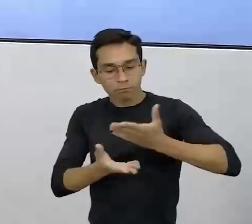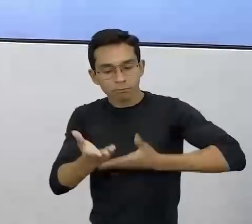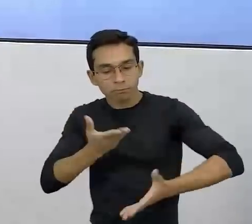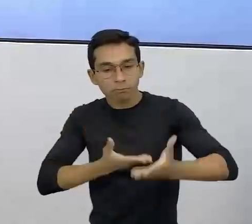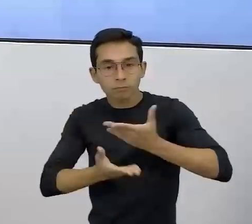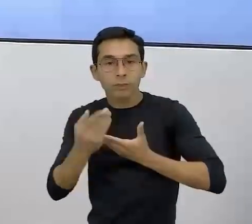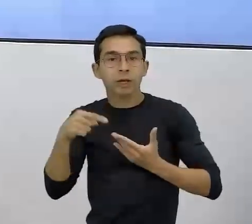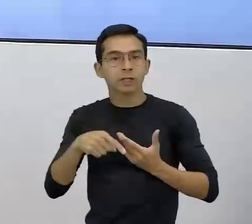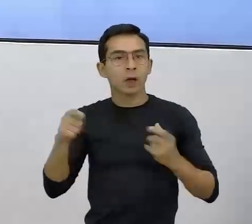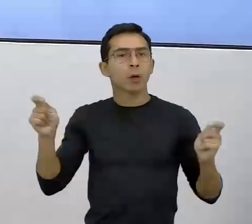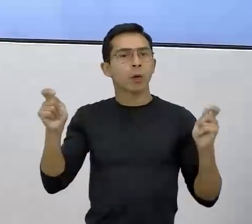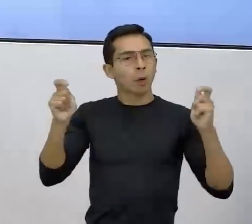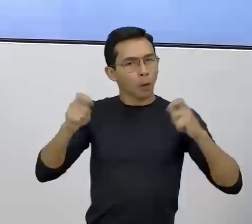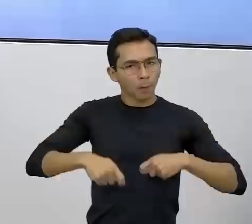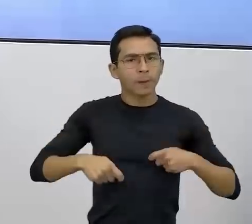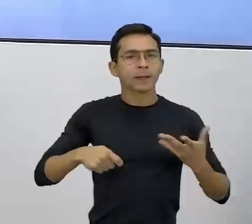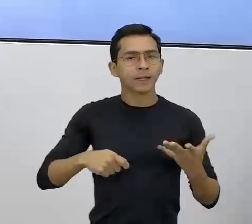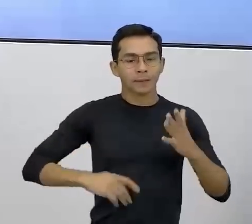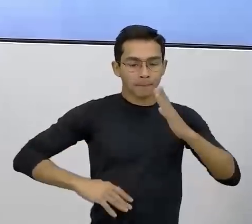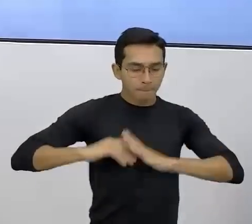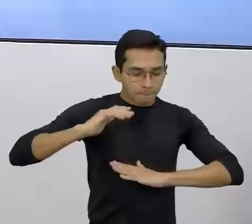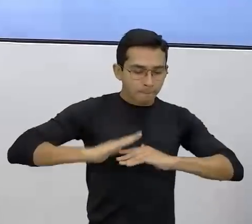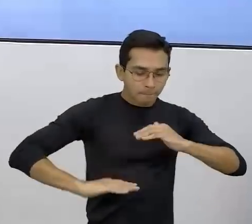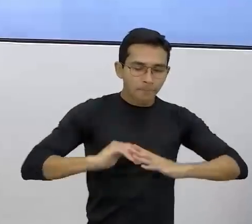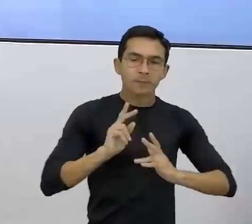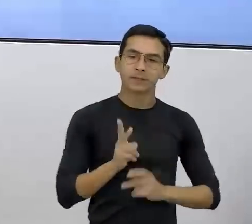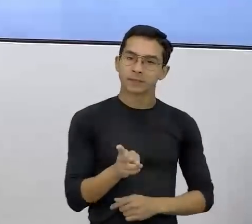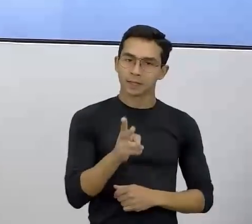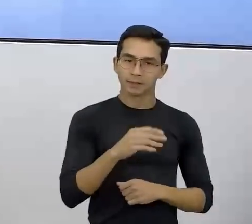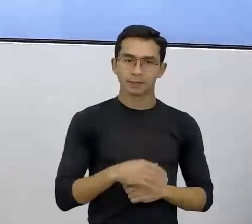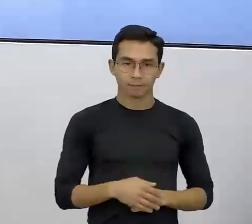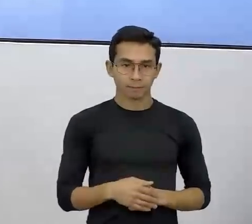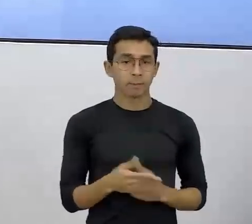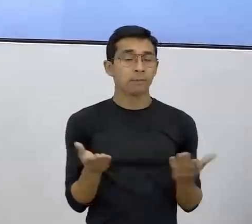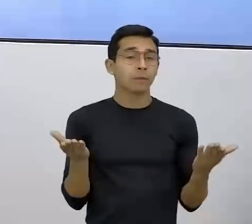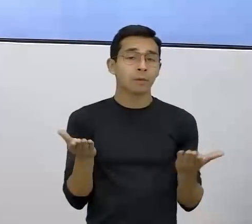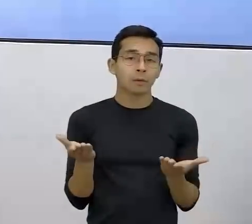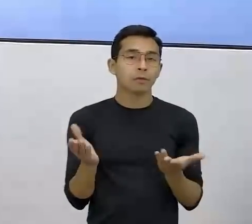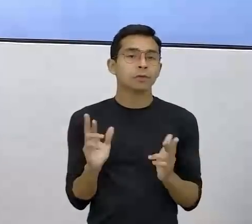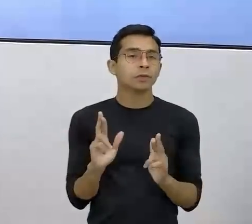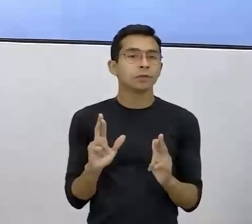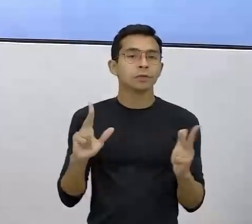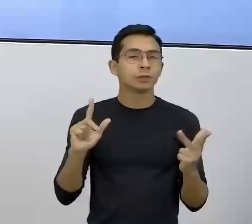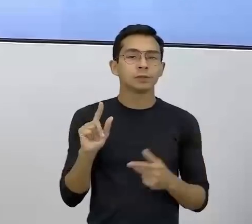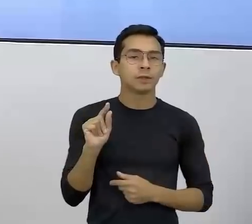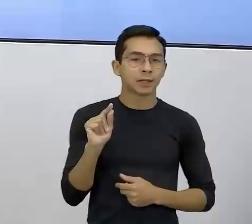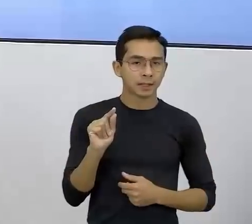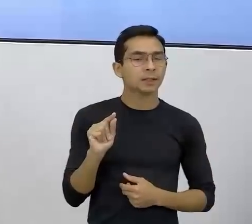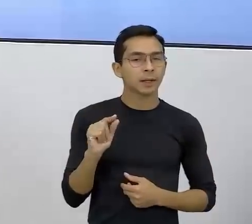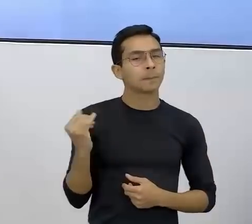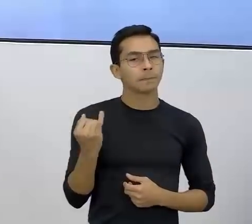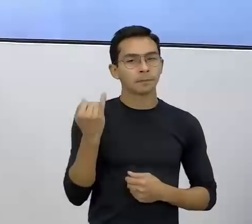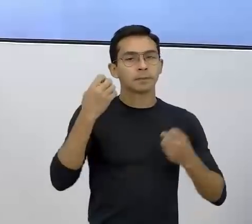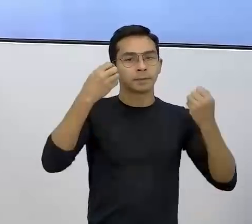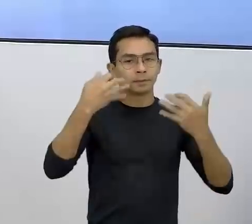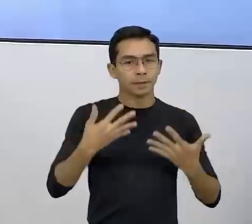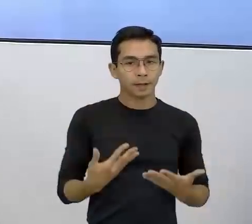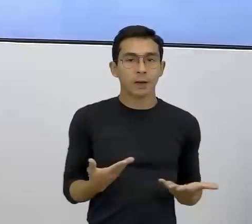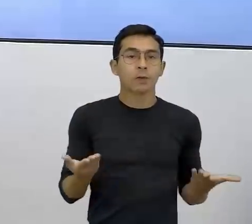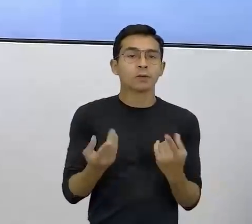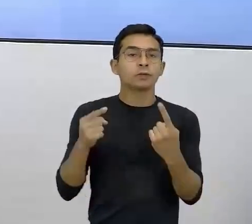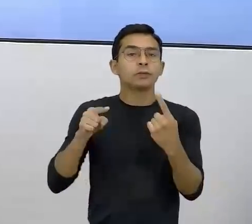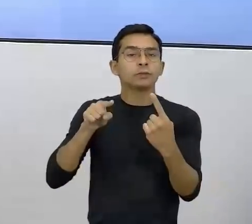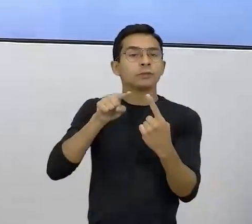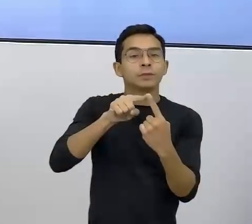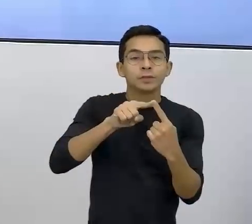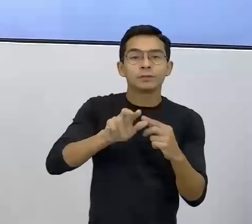nas nossas ações, né? O que a gente vê de diferencial hoje, que é importante, a gente sempre está reiterando, a intencionalidade, né? Então,